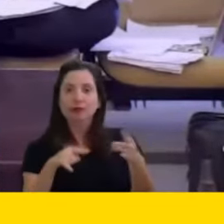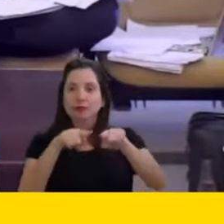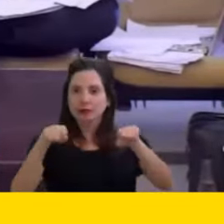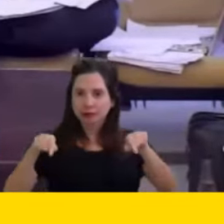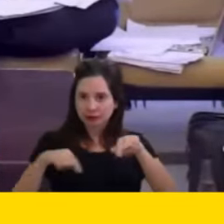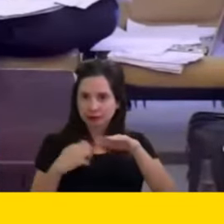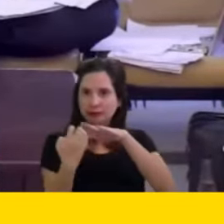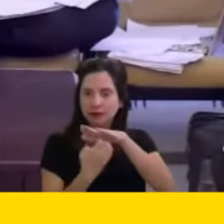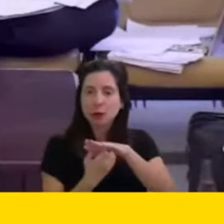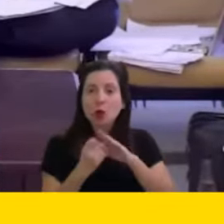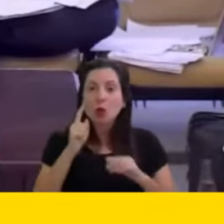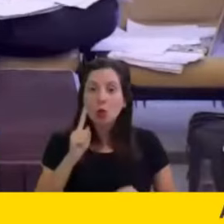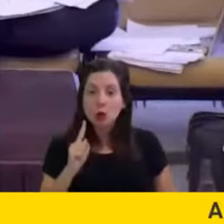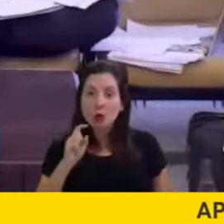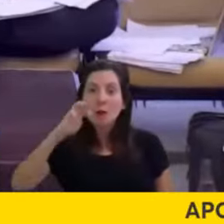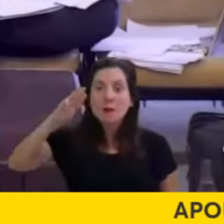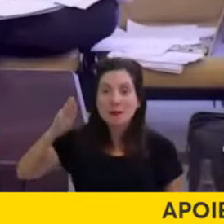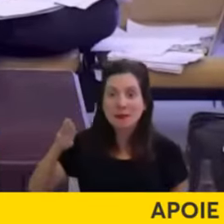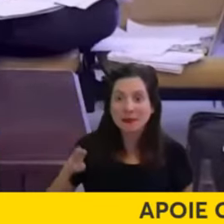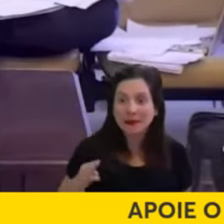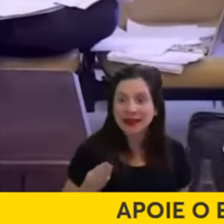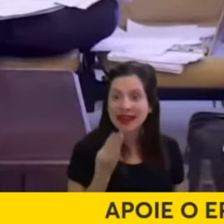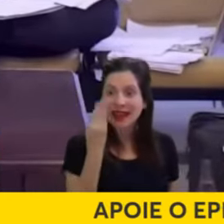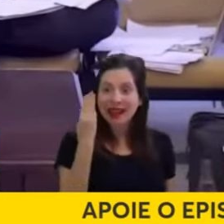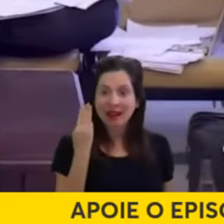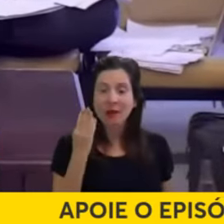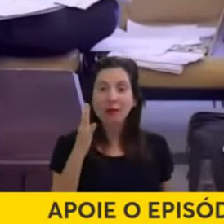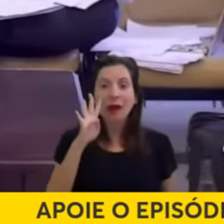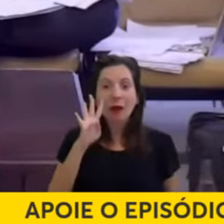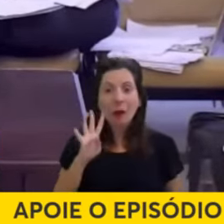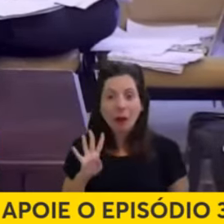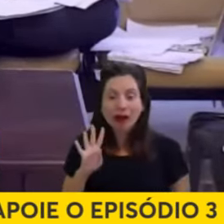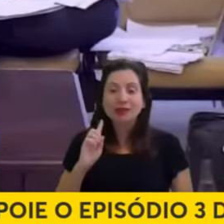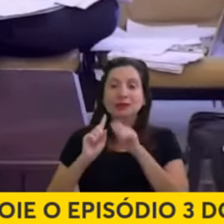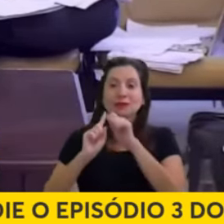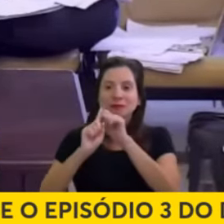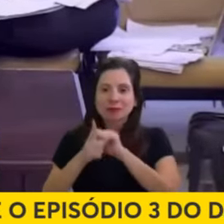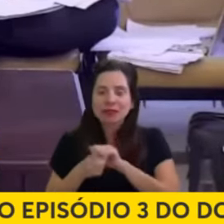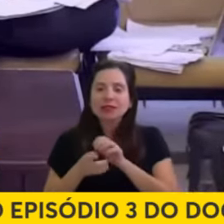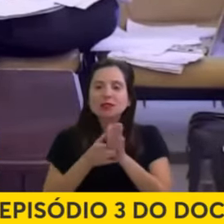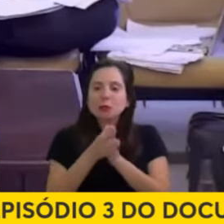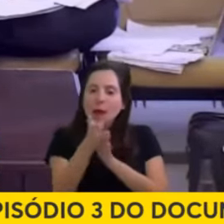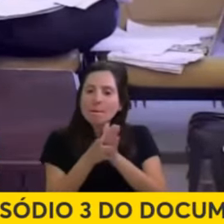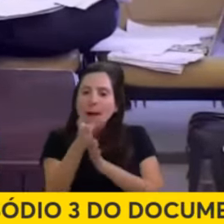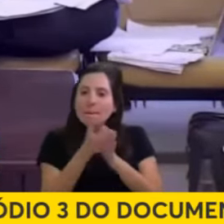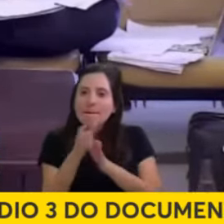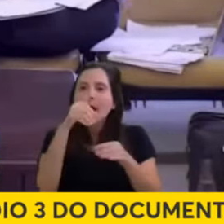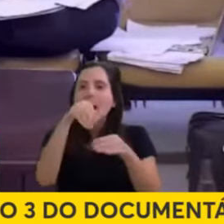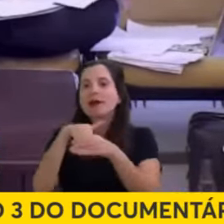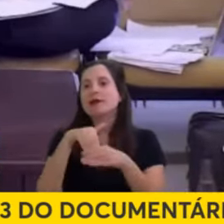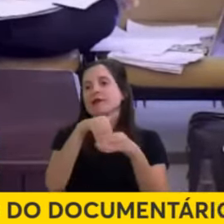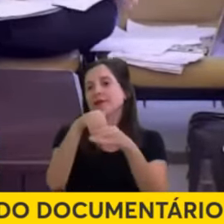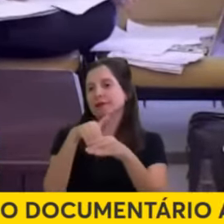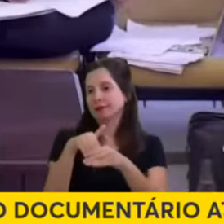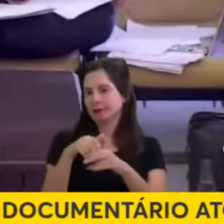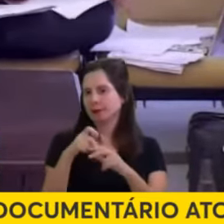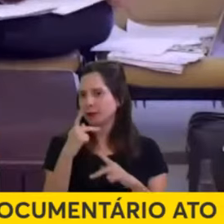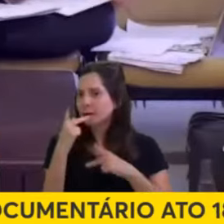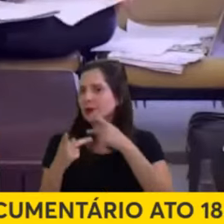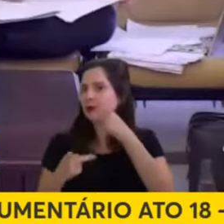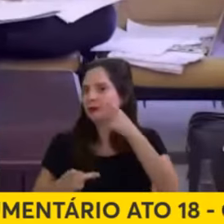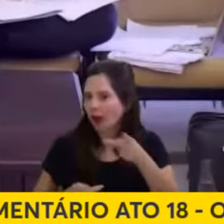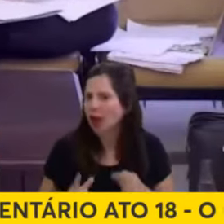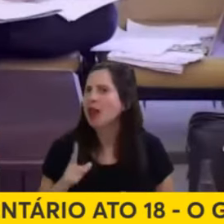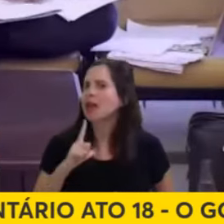um milhão de reais para 4 meses de consultoria eleitoral Então se Quando se diz que tem fortes indícios de